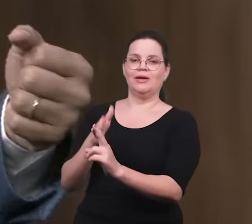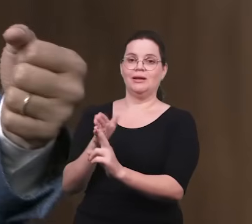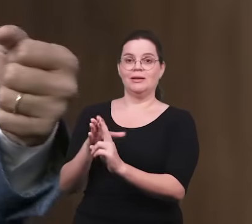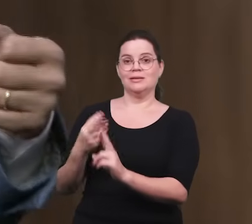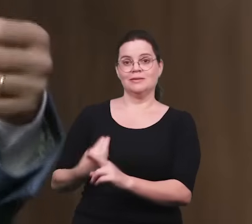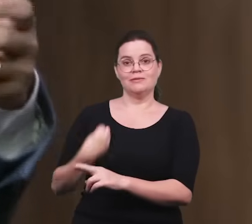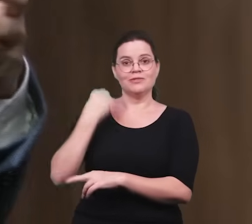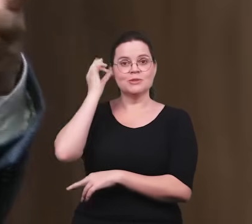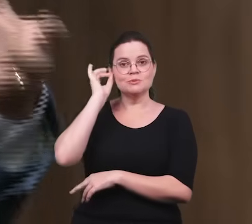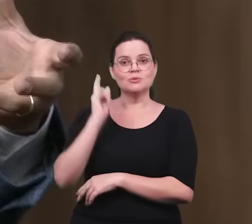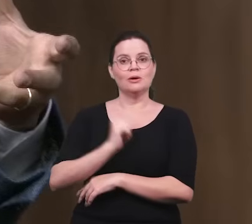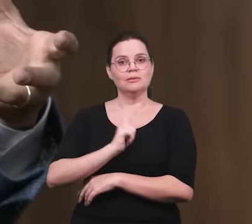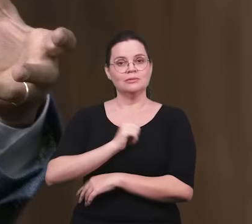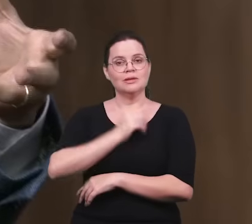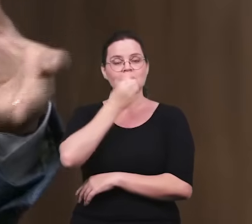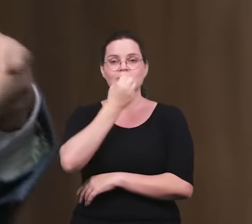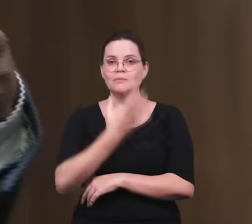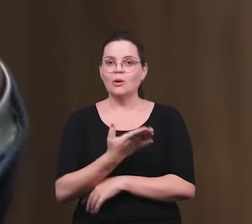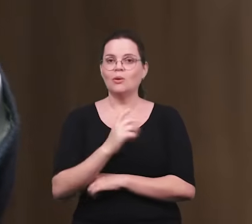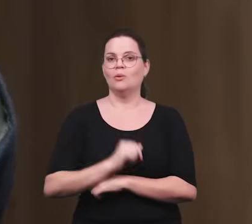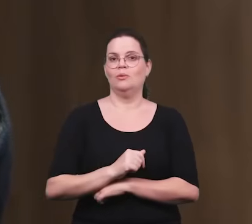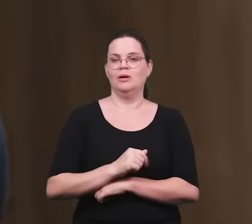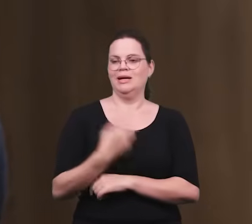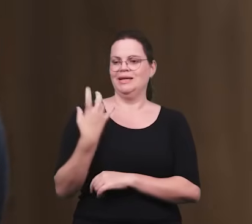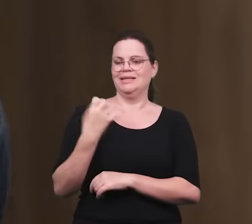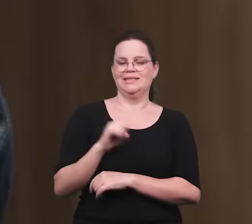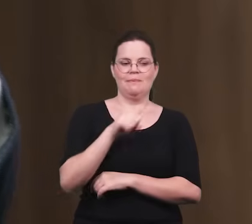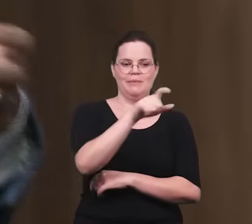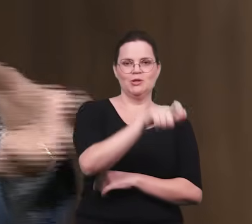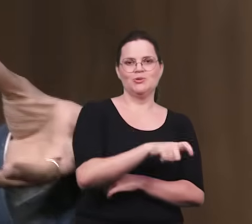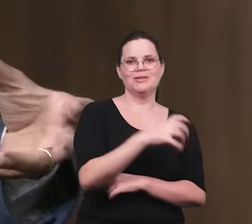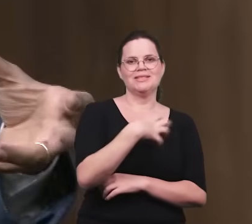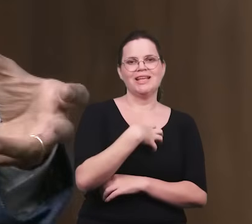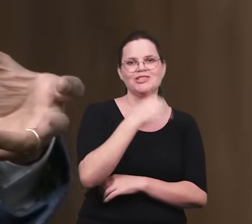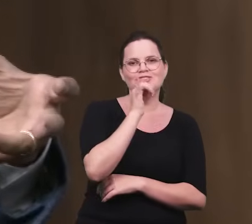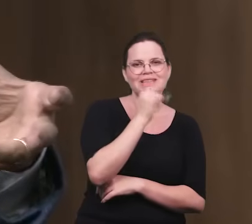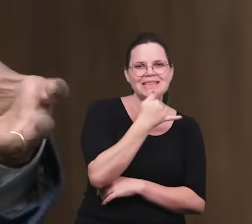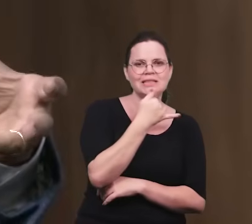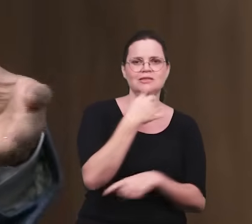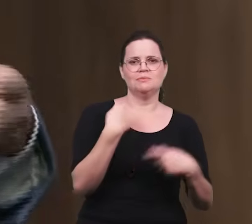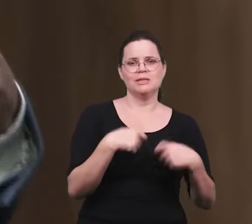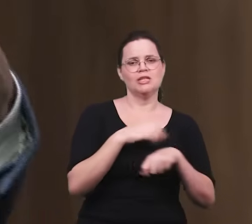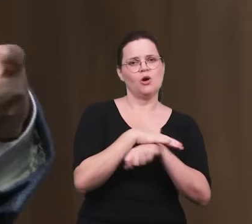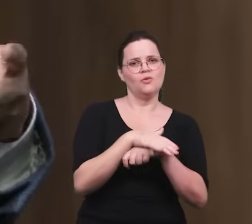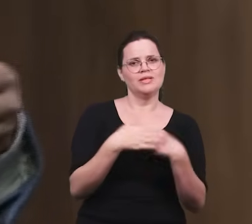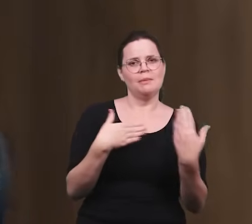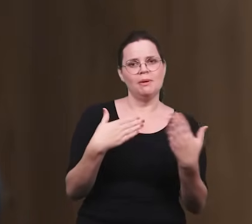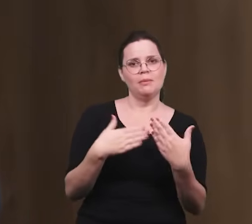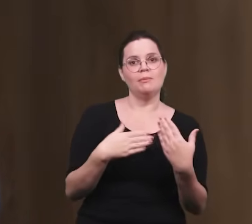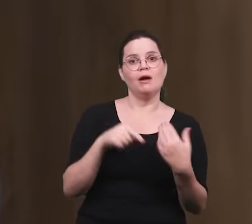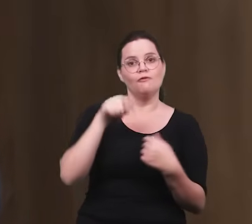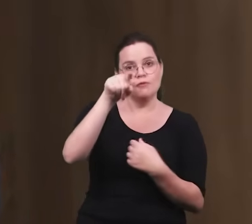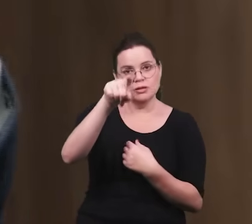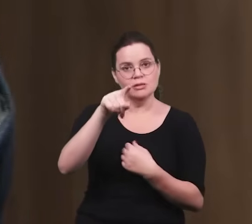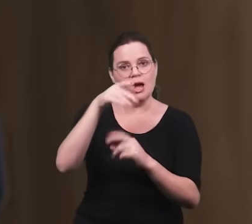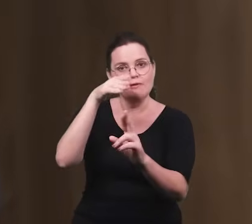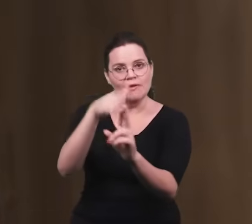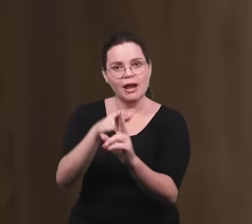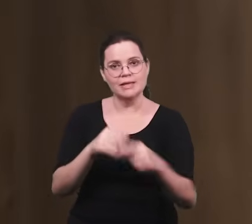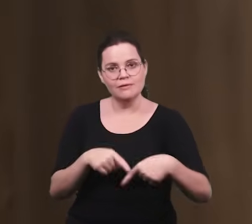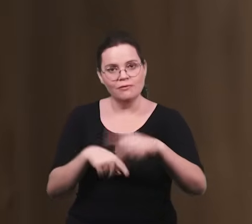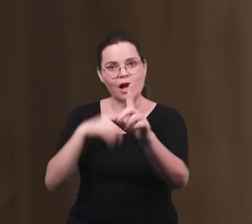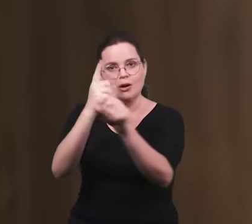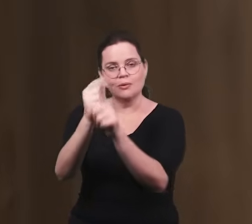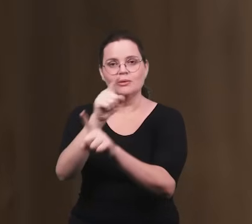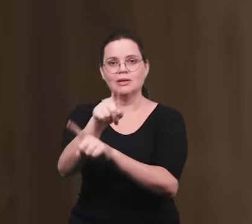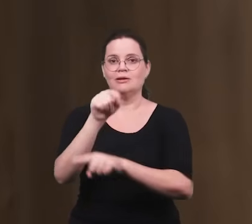espiritual, de alguém que vai recorrer a você quando está triste, quando precisa de uma resposta. Você se torna realmente luz